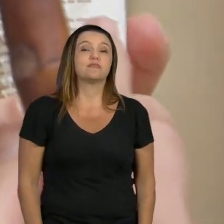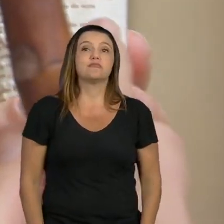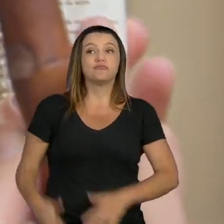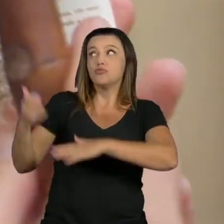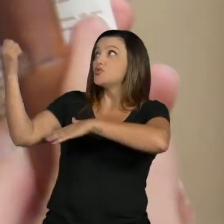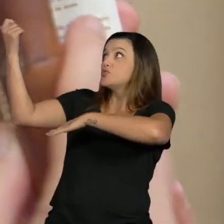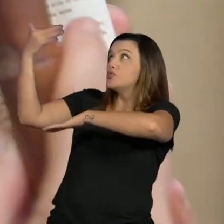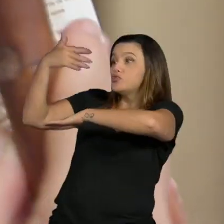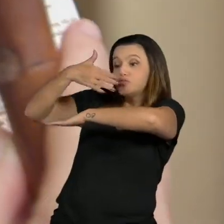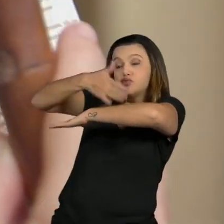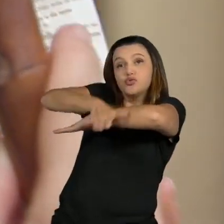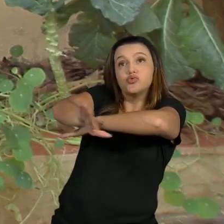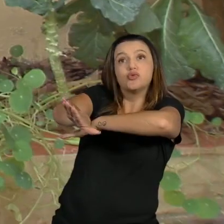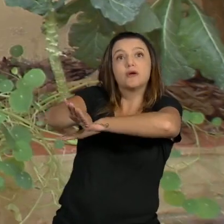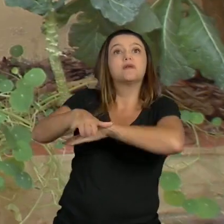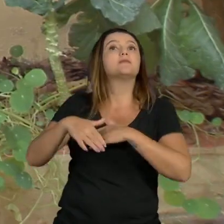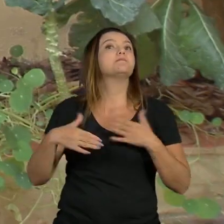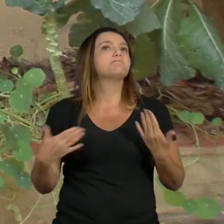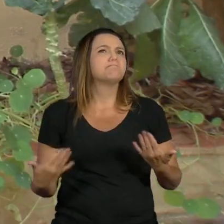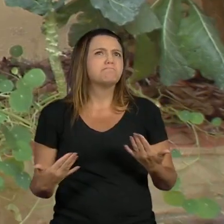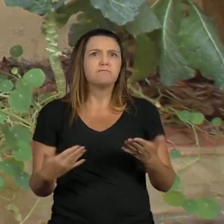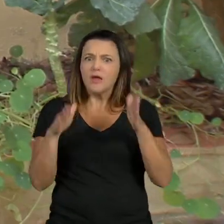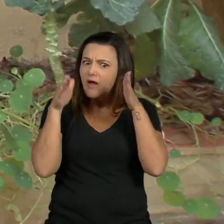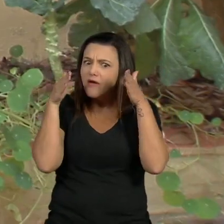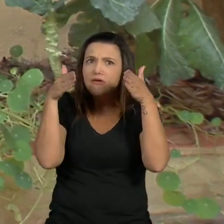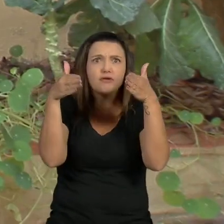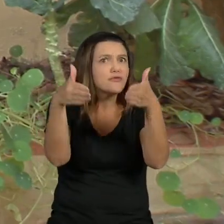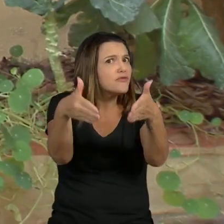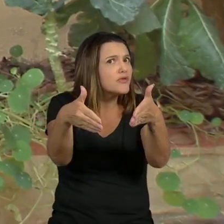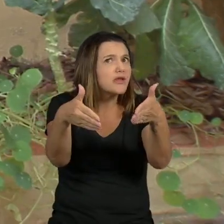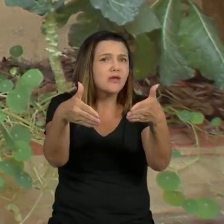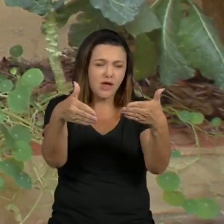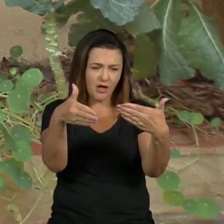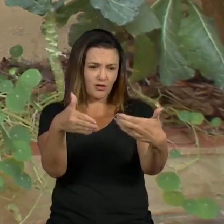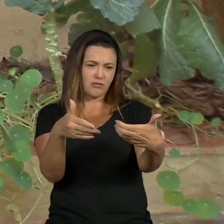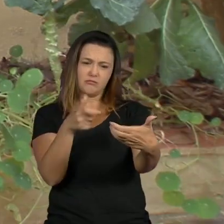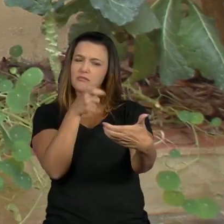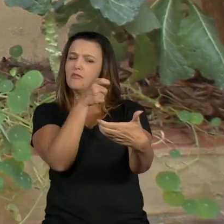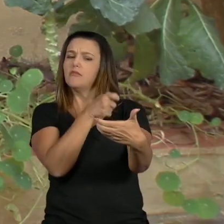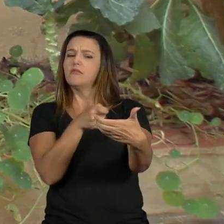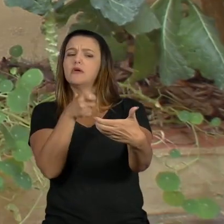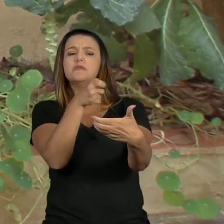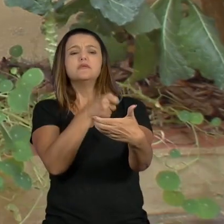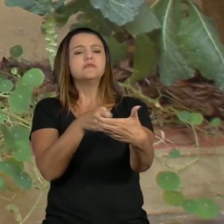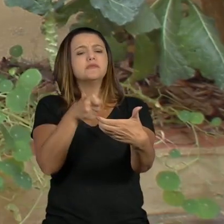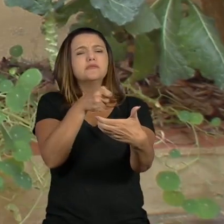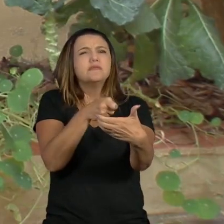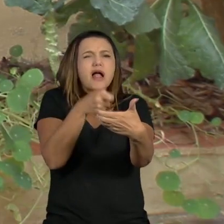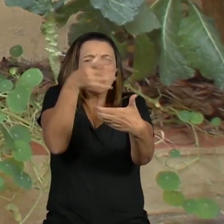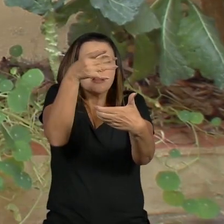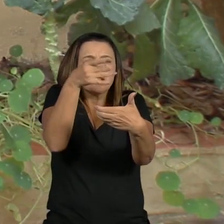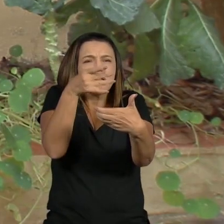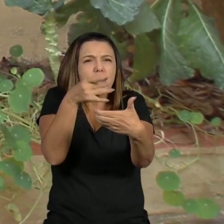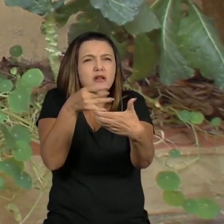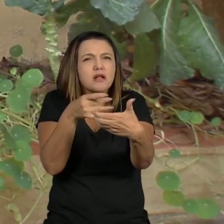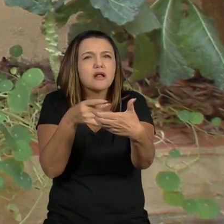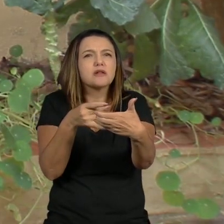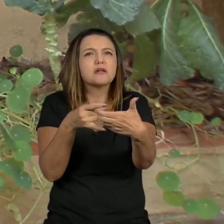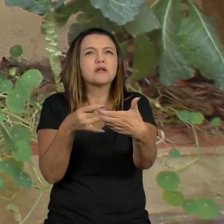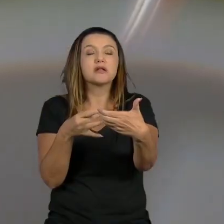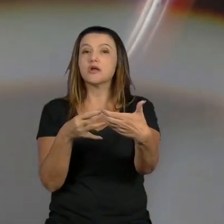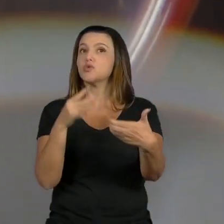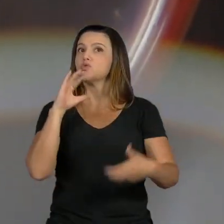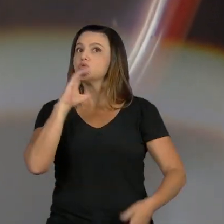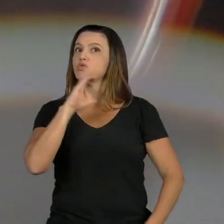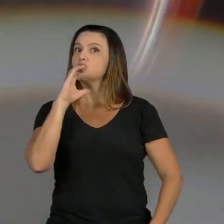Fiel à leitura de rótulos, a jornalista sempre busca mais informações sobre os produtos e, diante da emergência